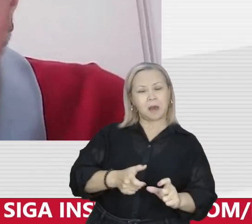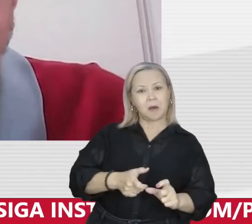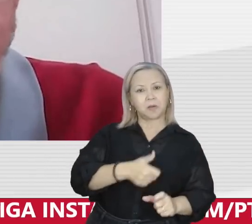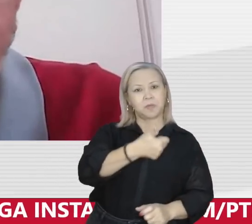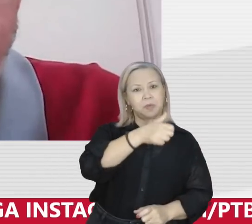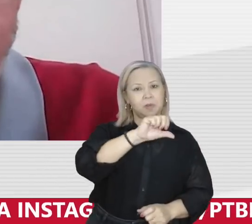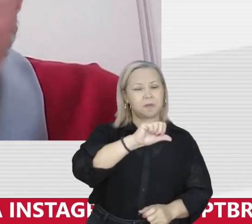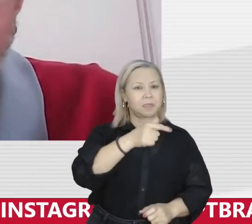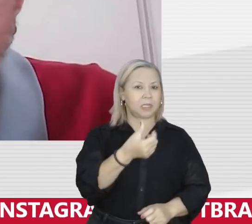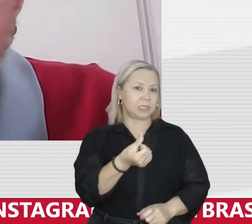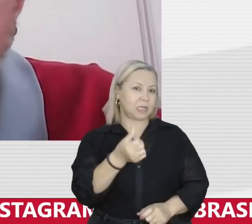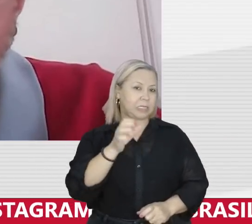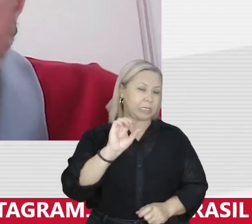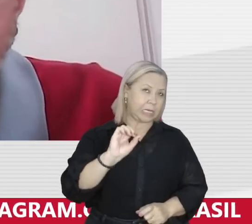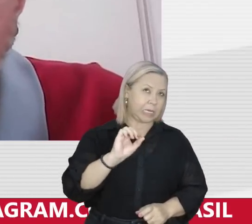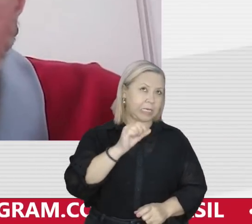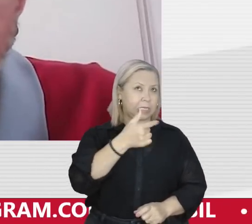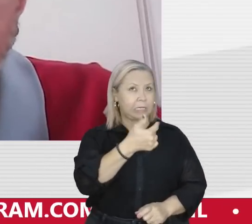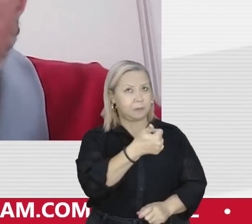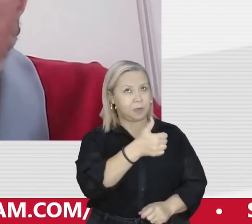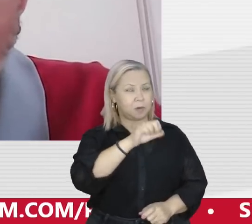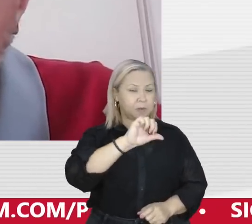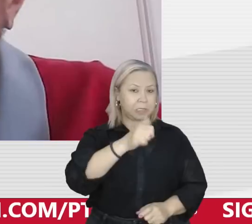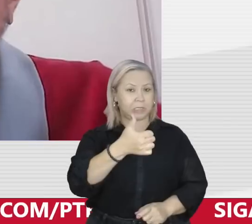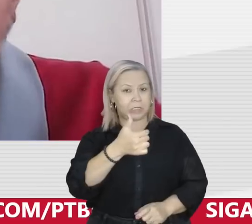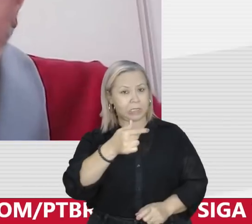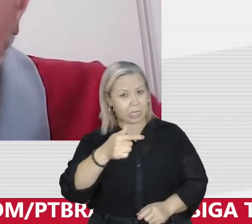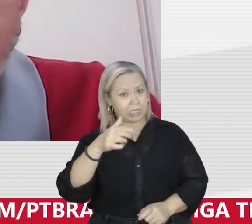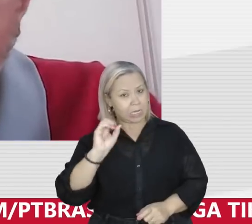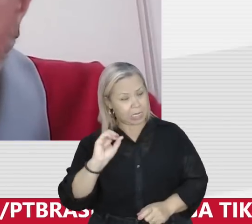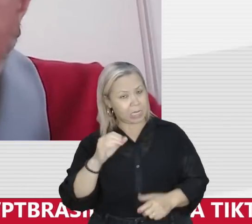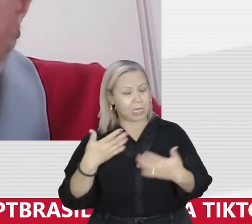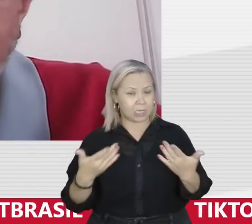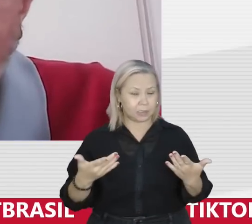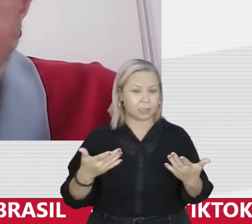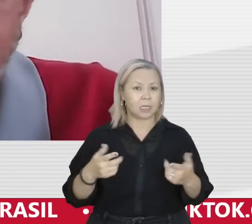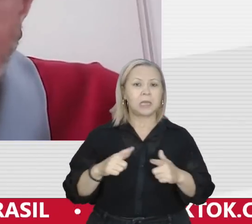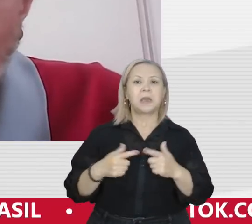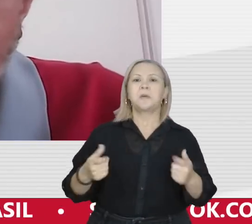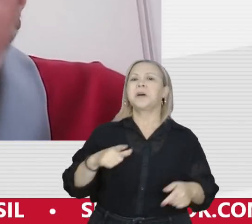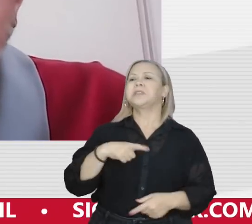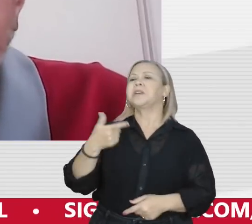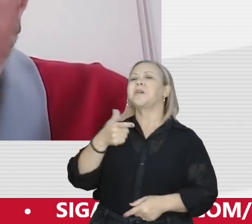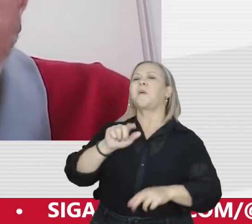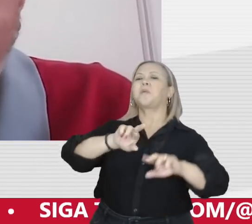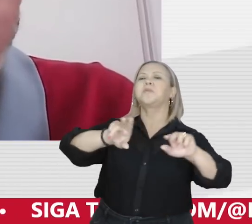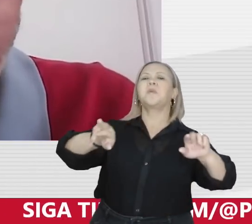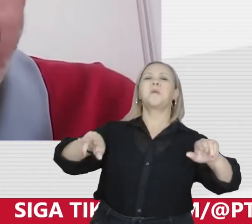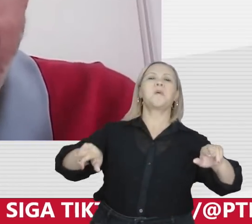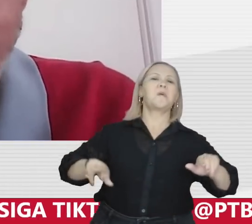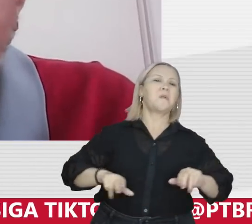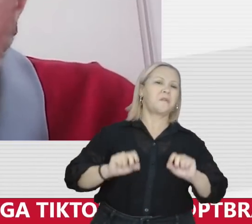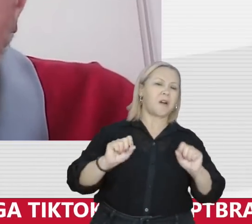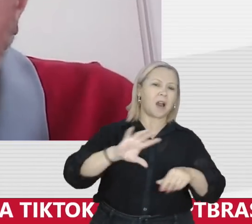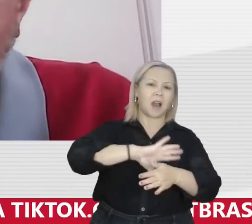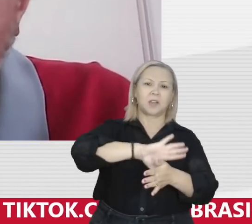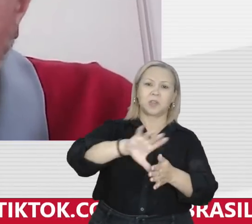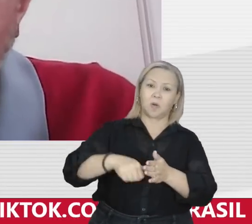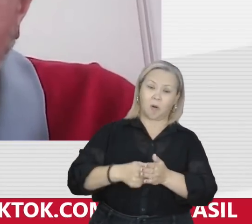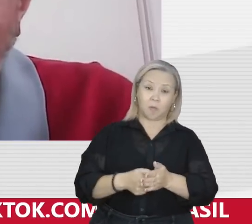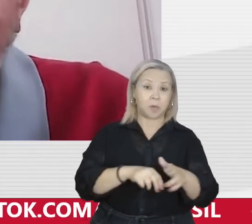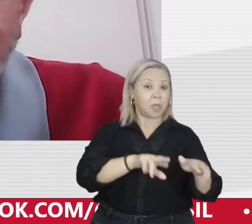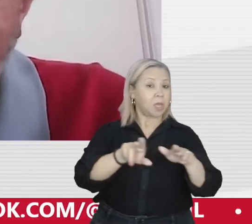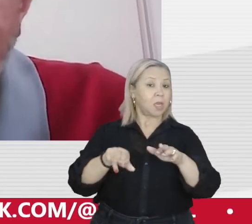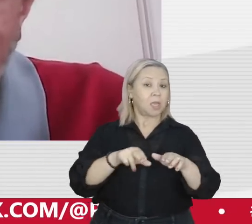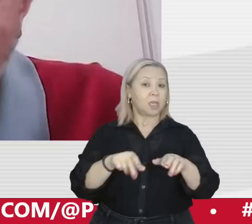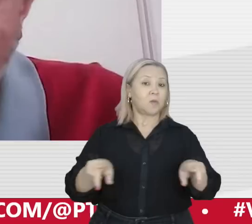e 70 na América Latina, né? Há muitas outras modalidades de golpe, inclusive a que aconteceu em 18 aqui, quando